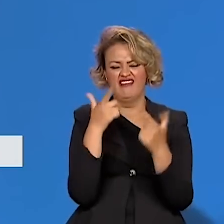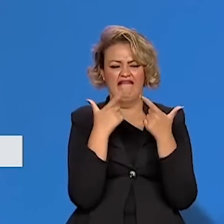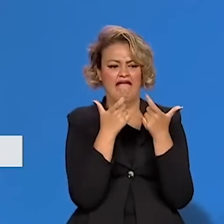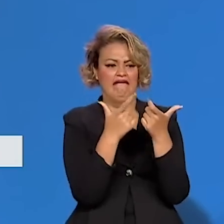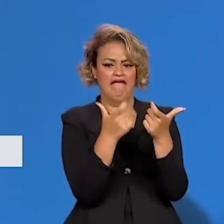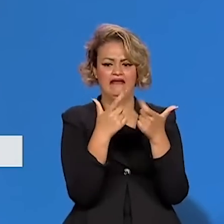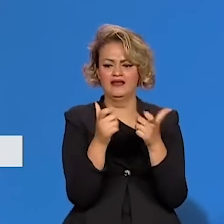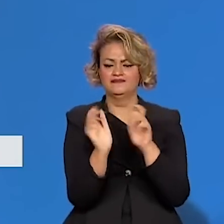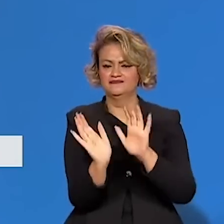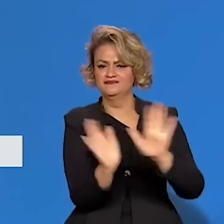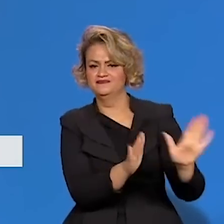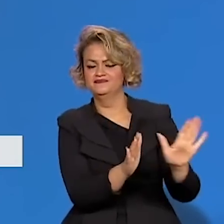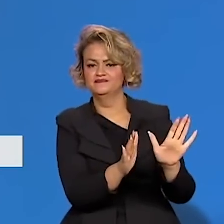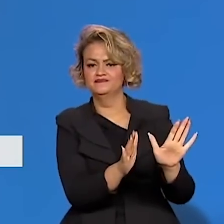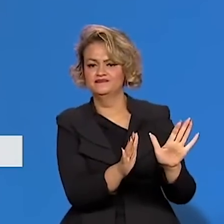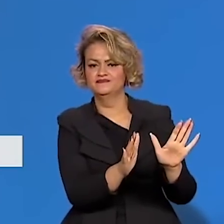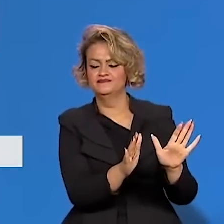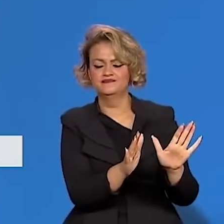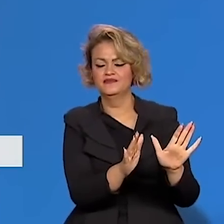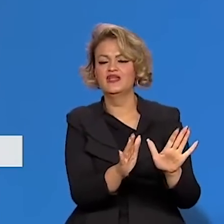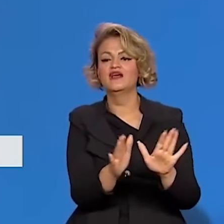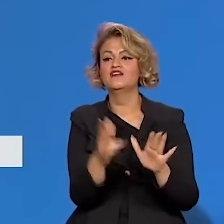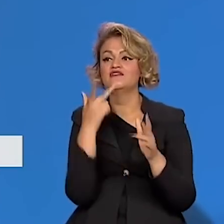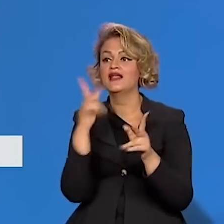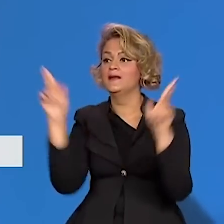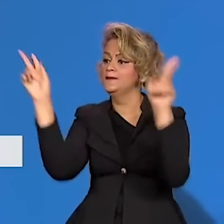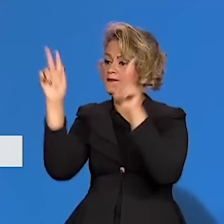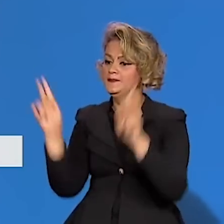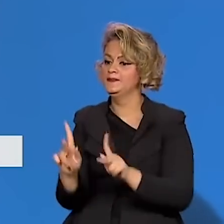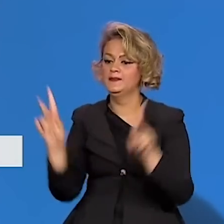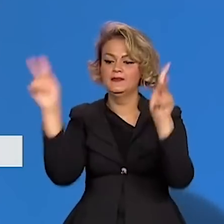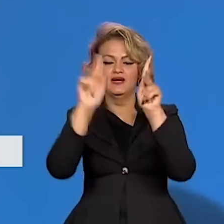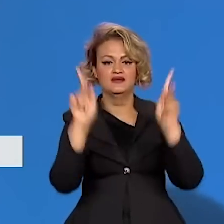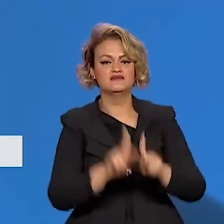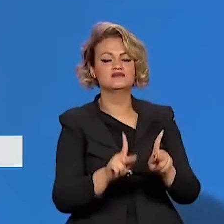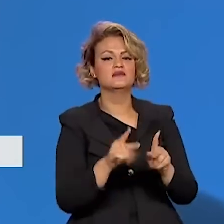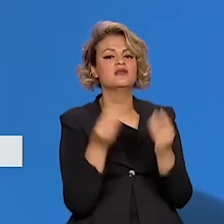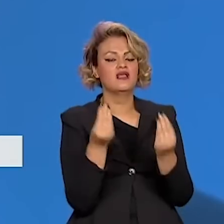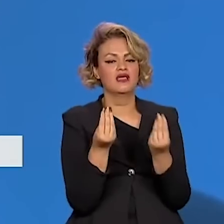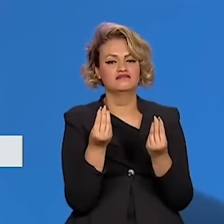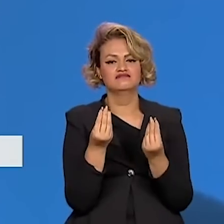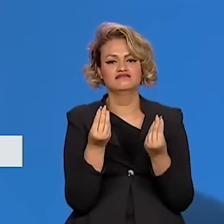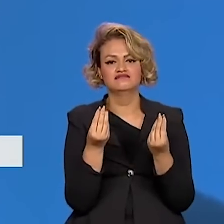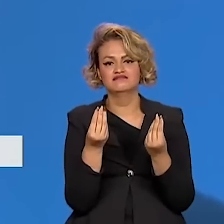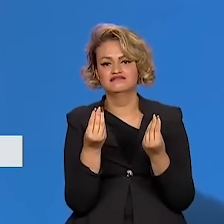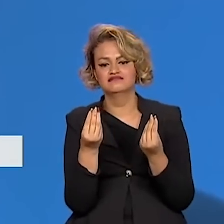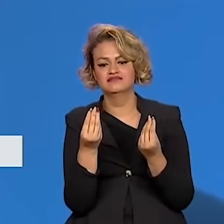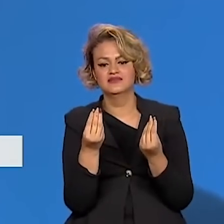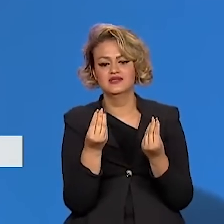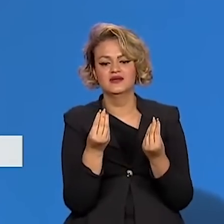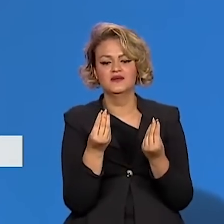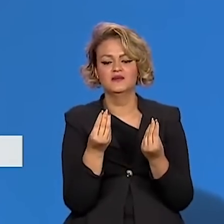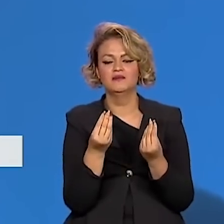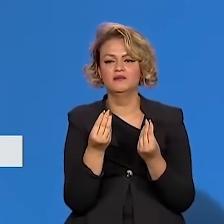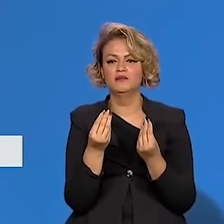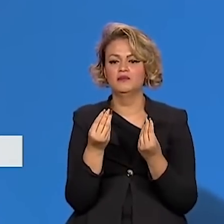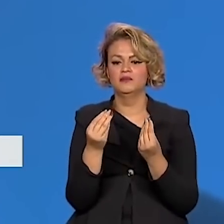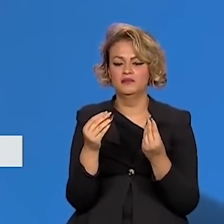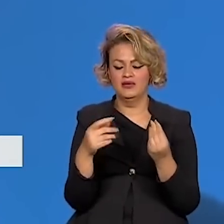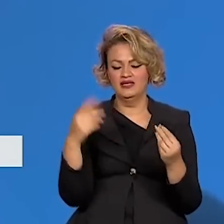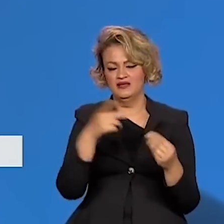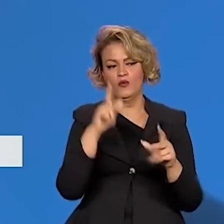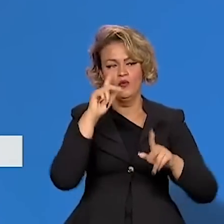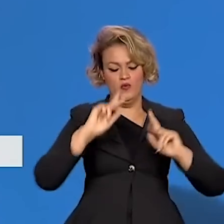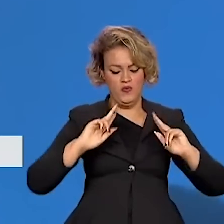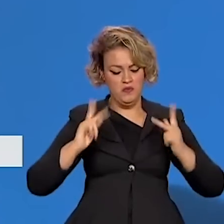guerra e construir a paz para que a gente possa produzir para a humanidade viver